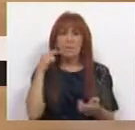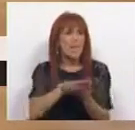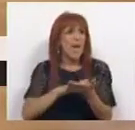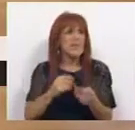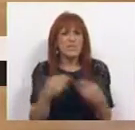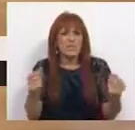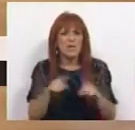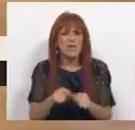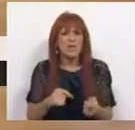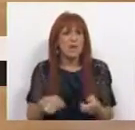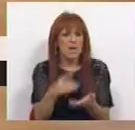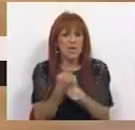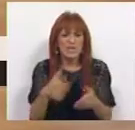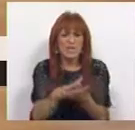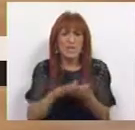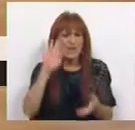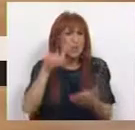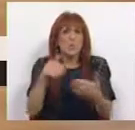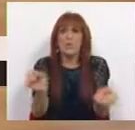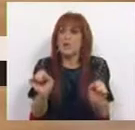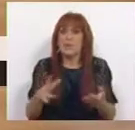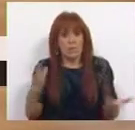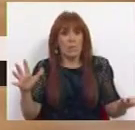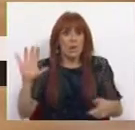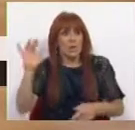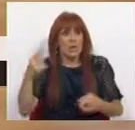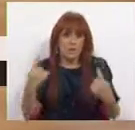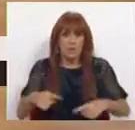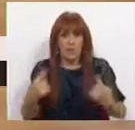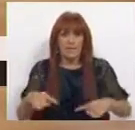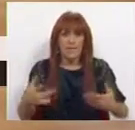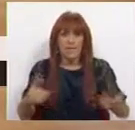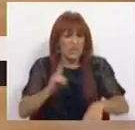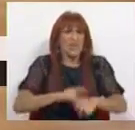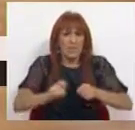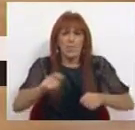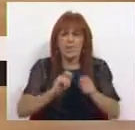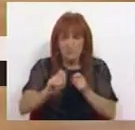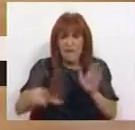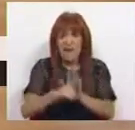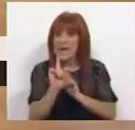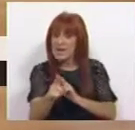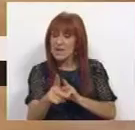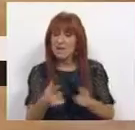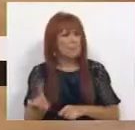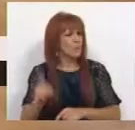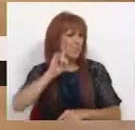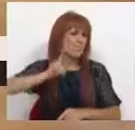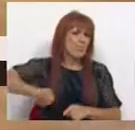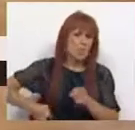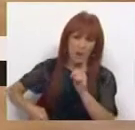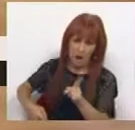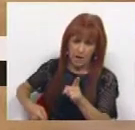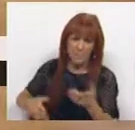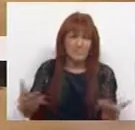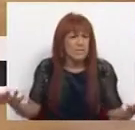mais básicas, estas coisas mais básicas não têm soluções que, por acaso, até tinham um tempo definido na lei que não foi